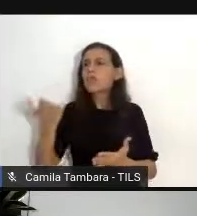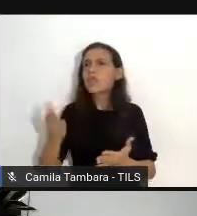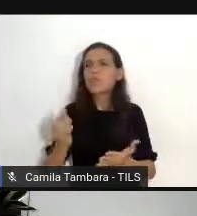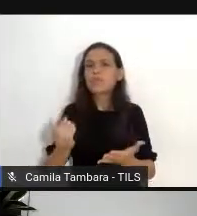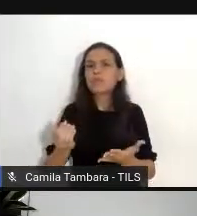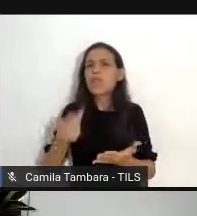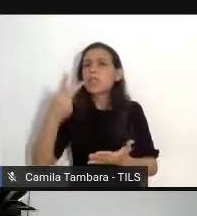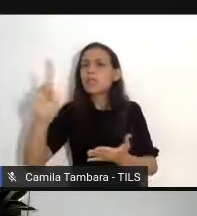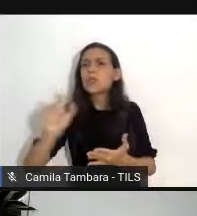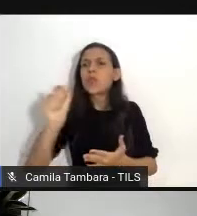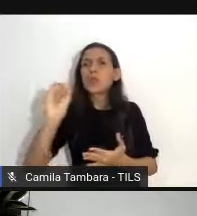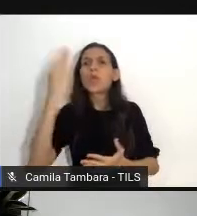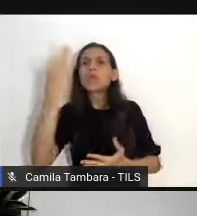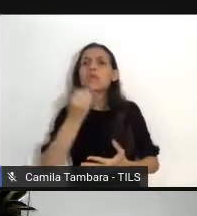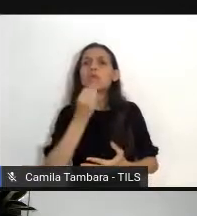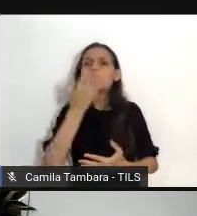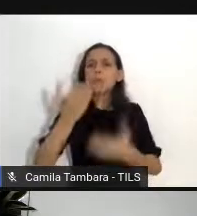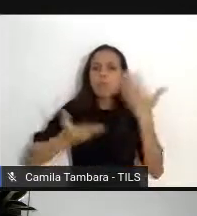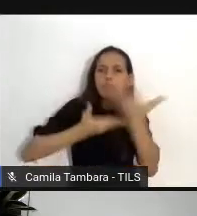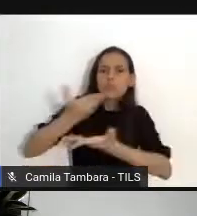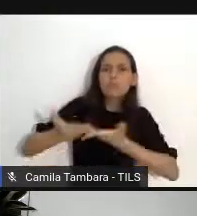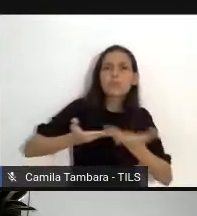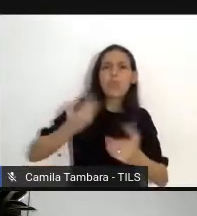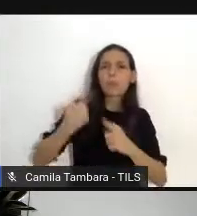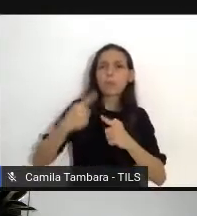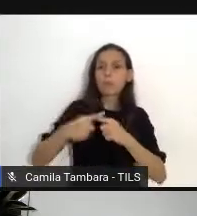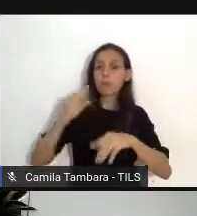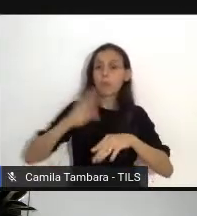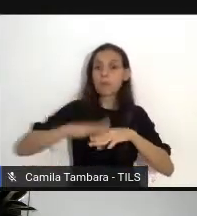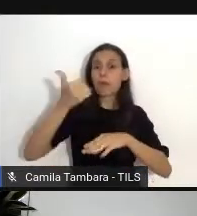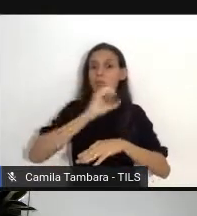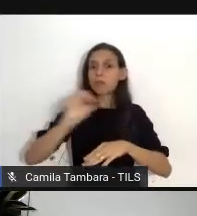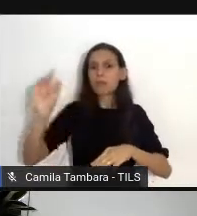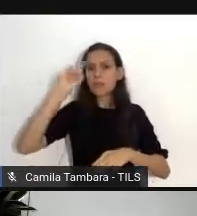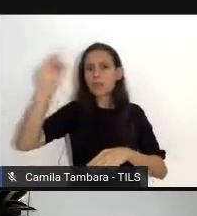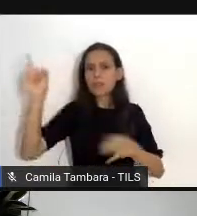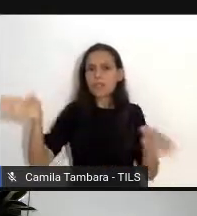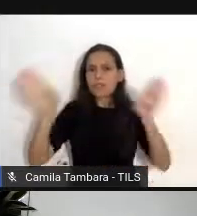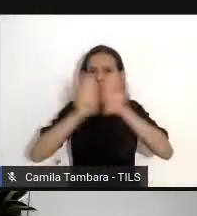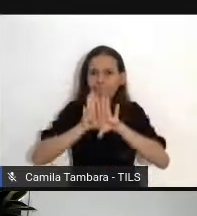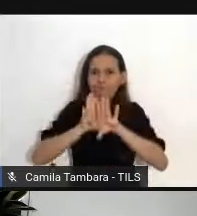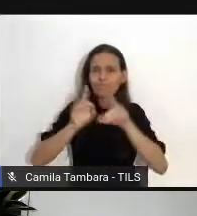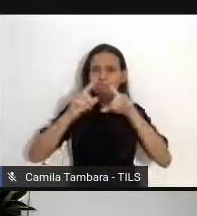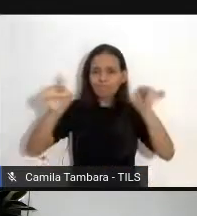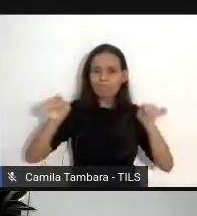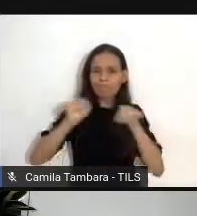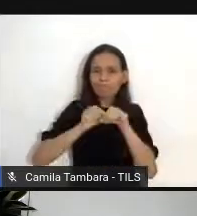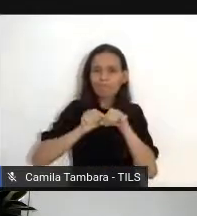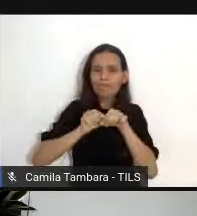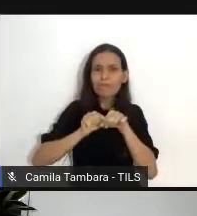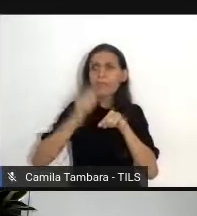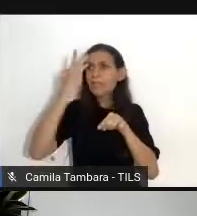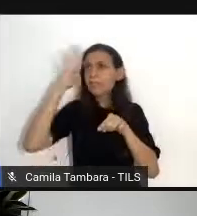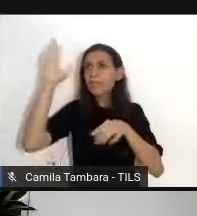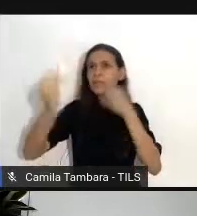Porque ficar mais de 100 dias, né, nesse regime fechado e sem saber realmente o que vai acontecer no dia de amanhã,